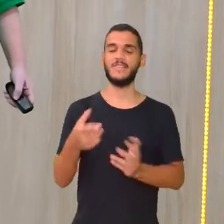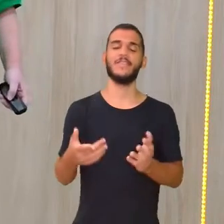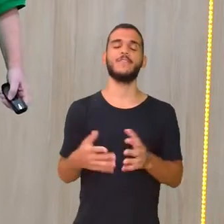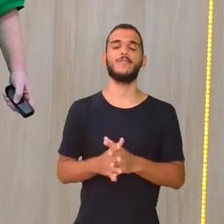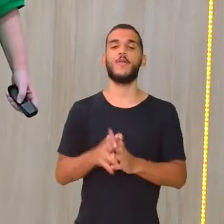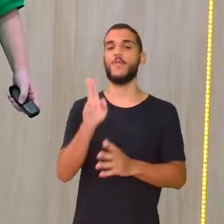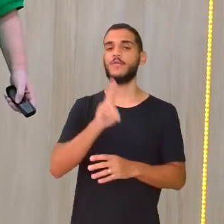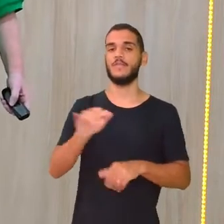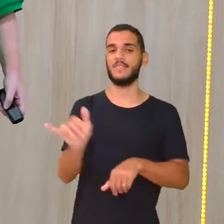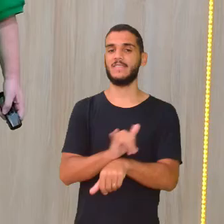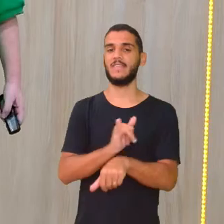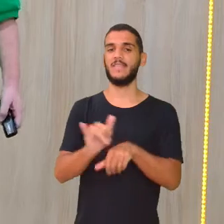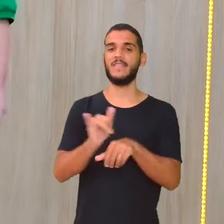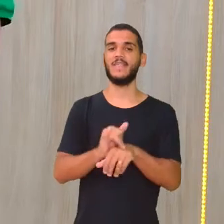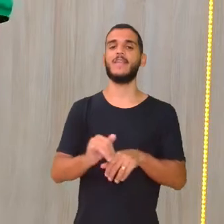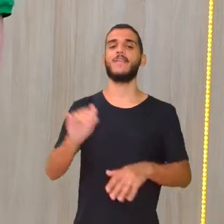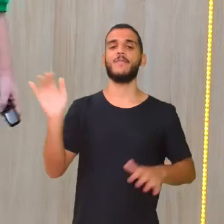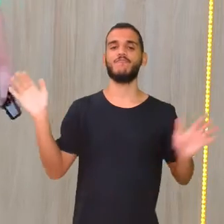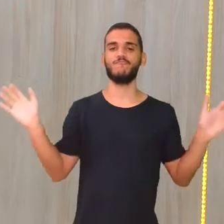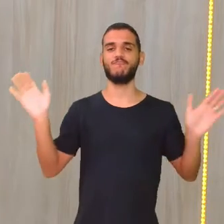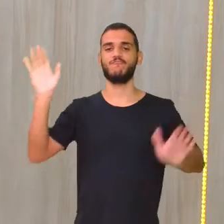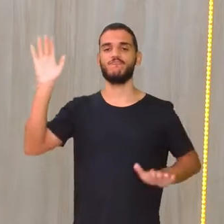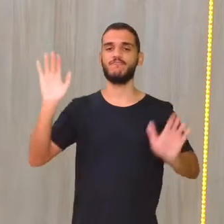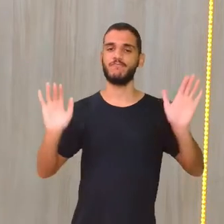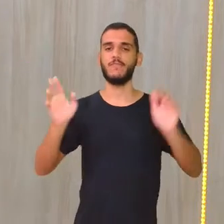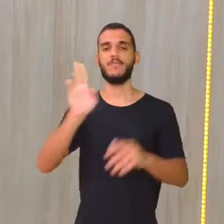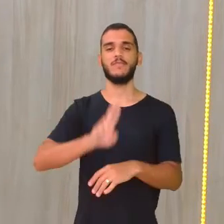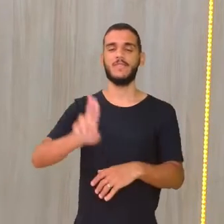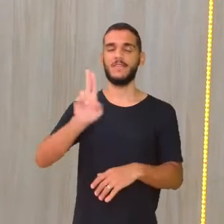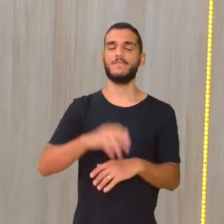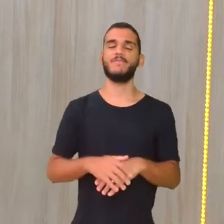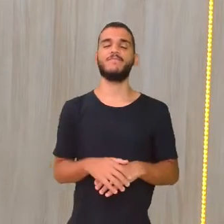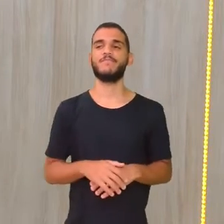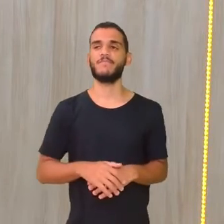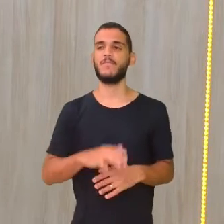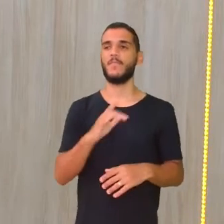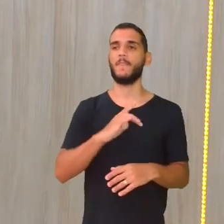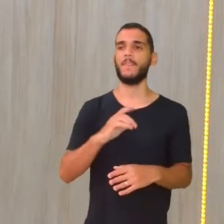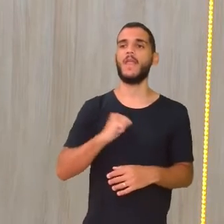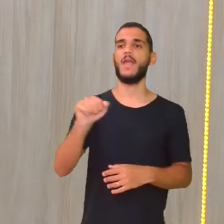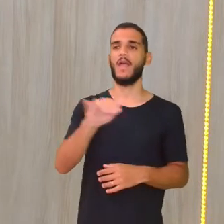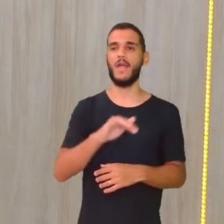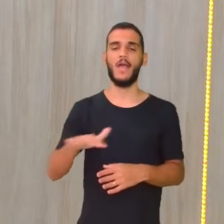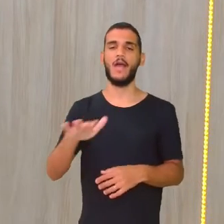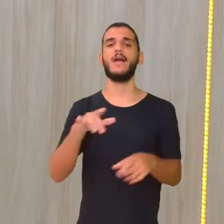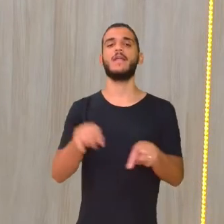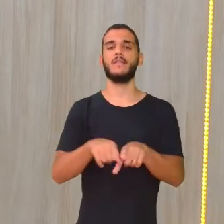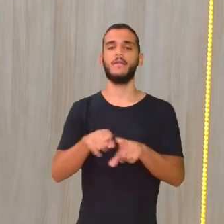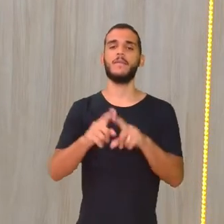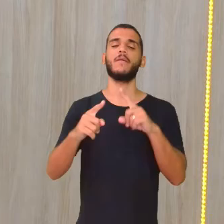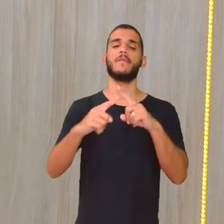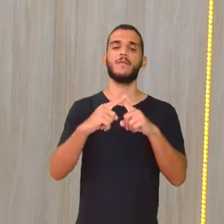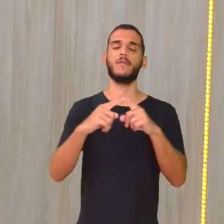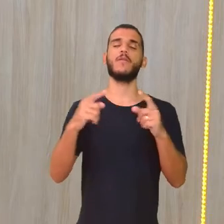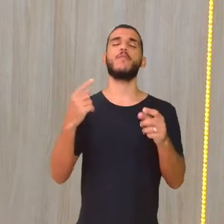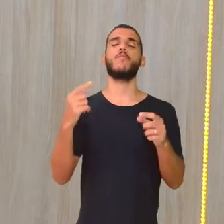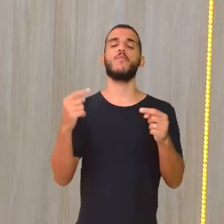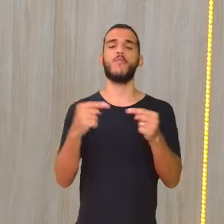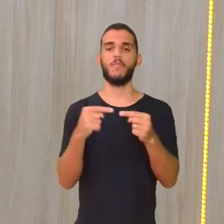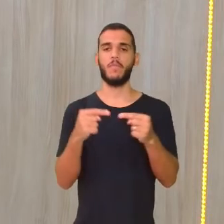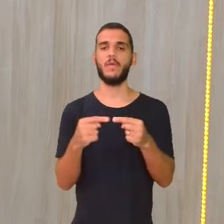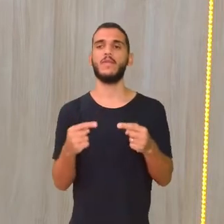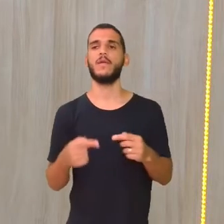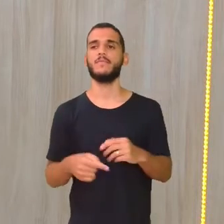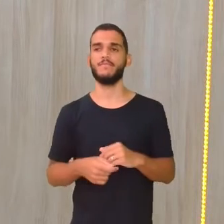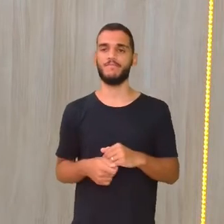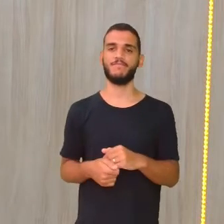braços. Eu mostrei na tela. Olha só, triângulo tem área, Tem a ver com multiplicação. Multiplicação, claro, se